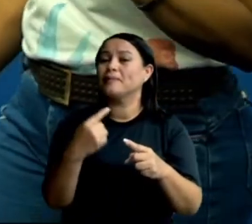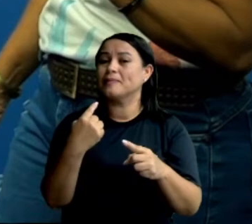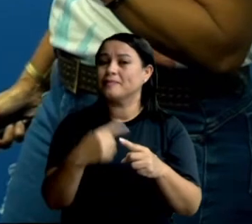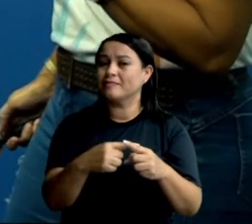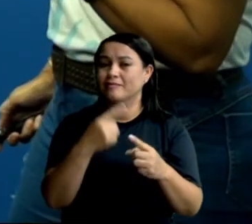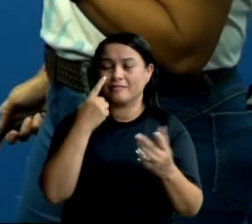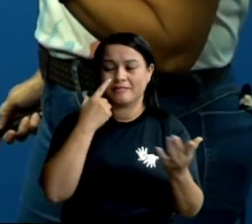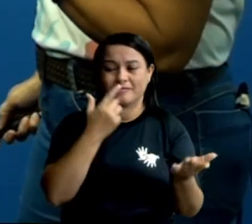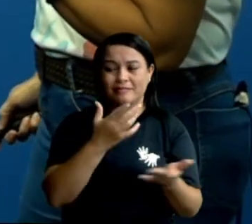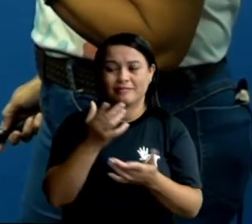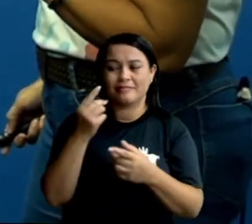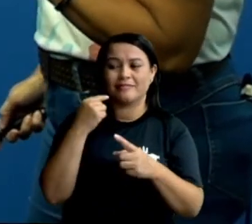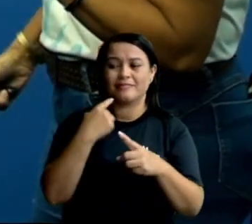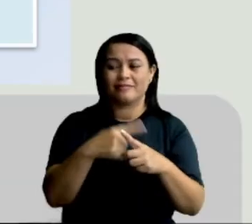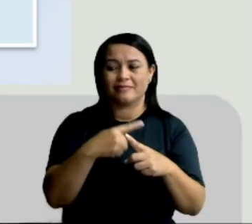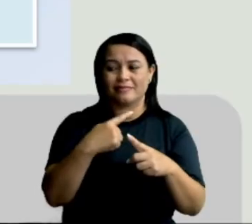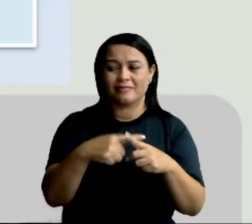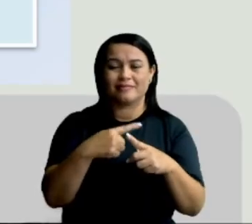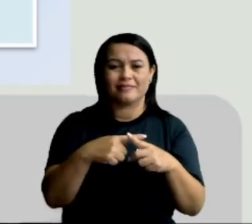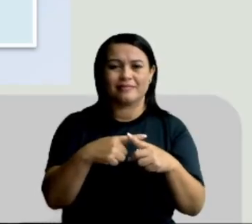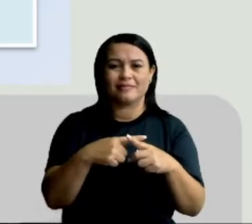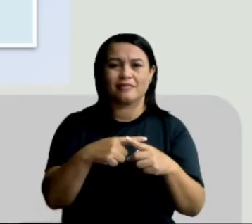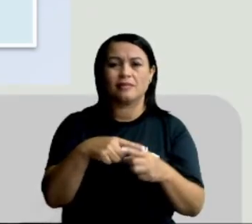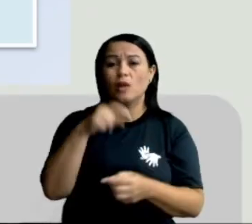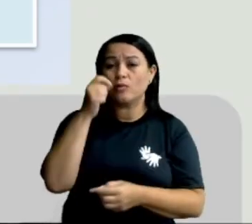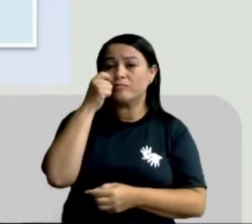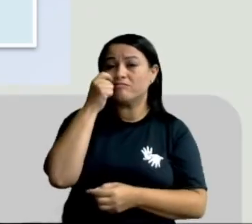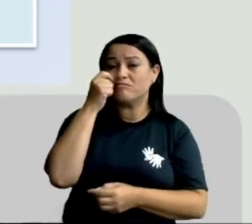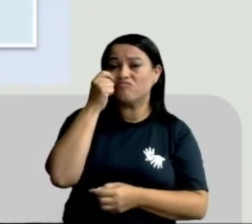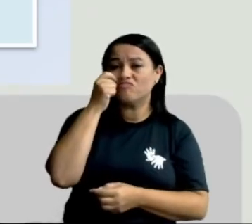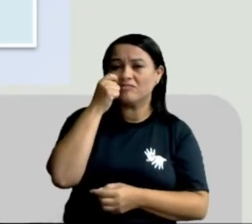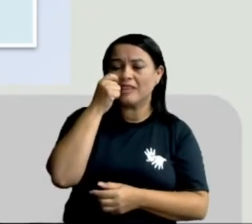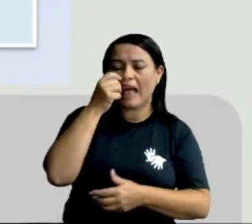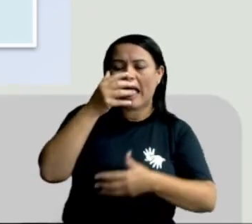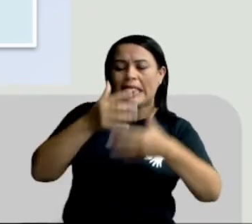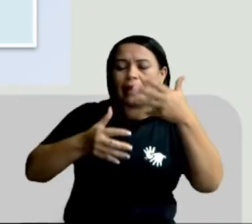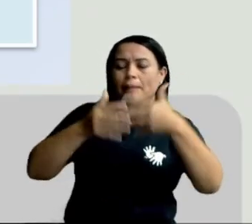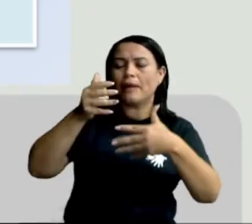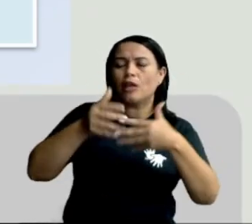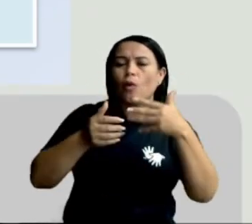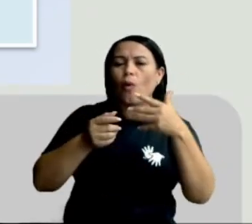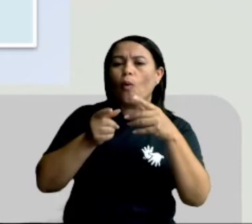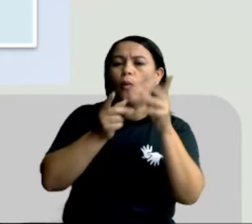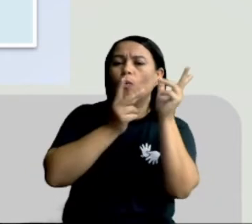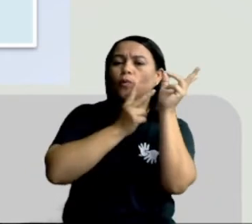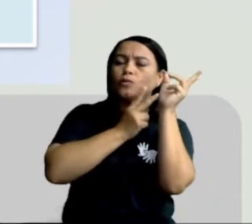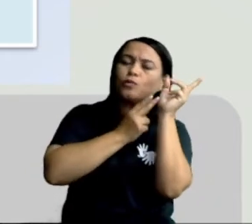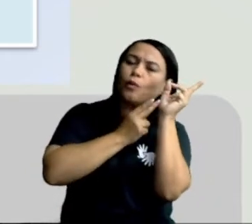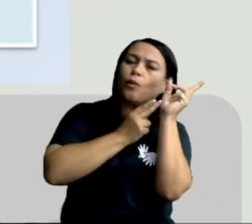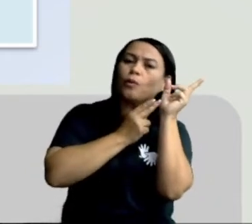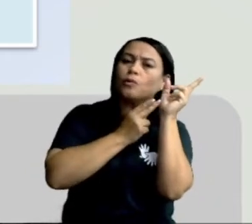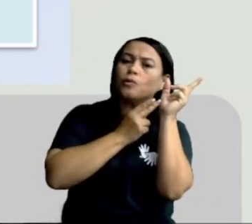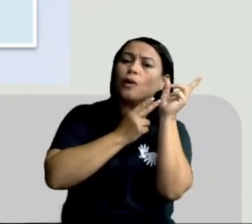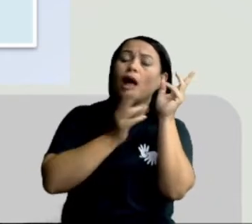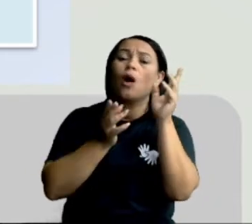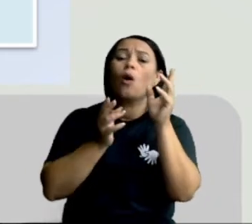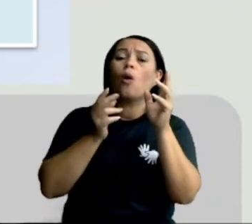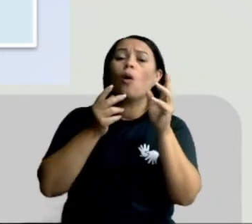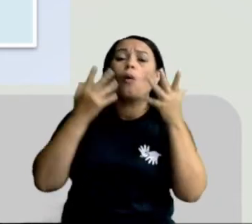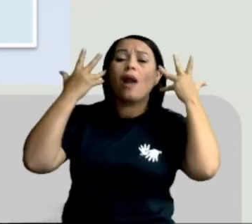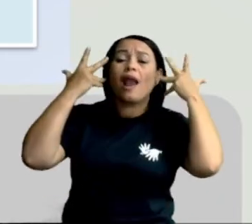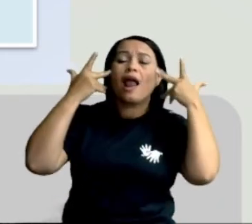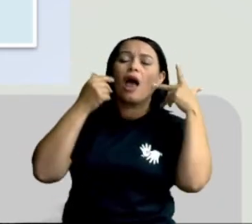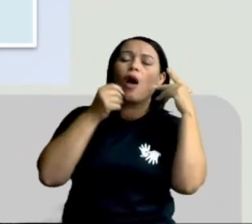Porque, olha só, o porquê que ele agarrou. Porque o ratinho atrapalhou seu sono. Ele estava lá